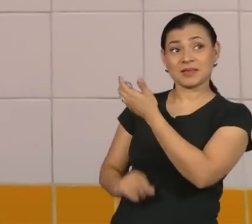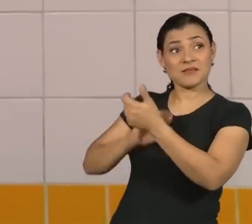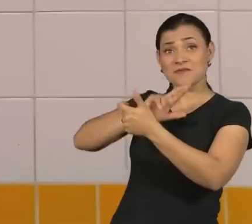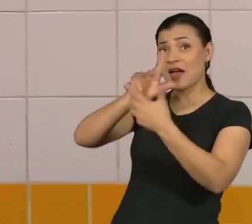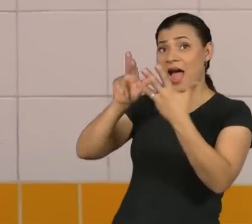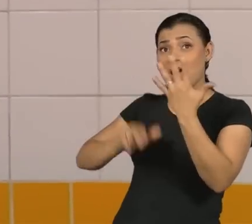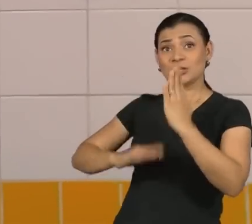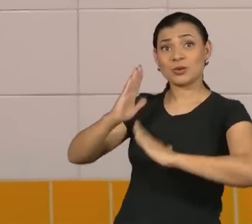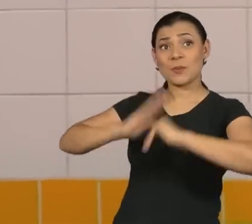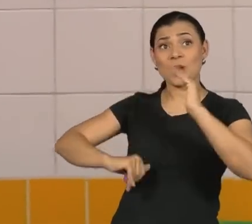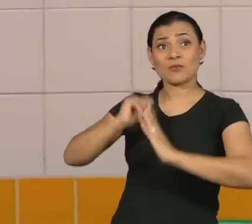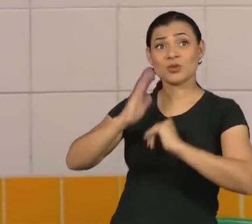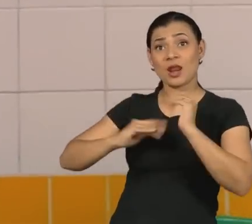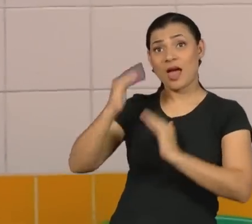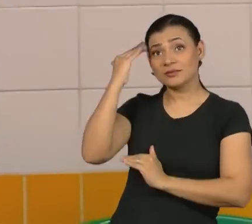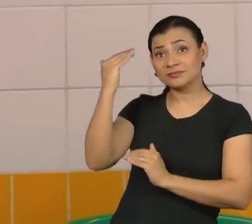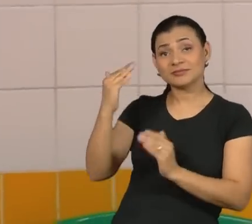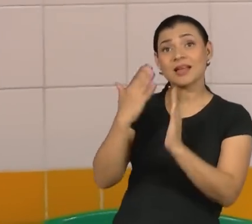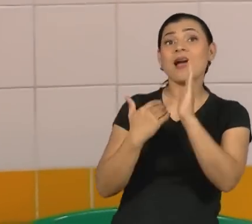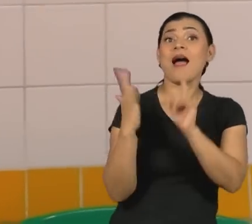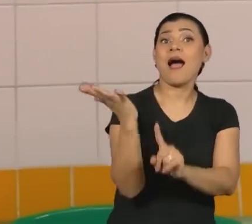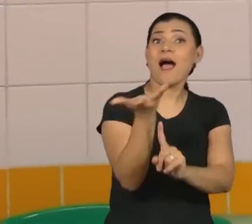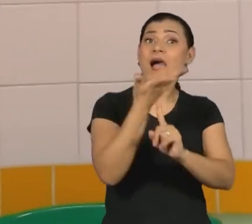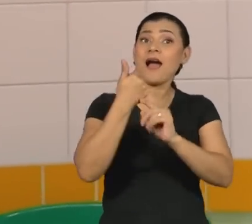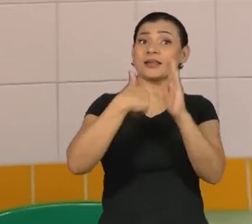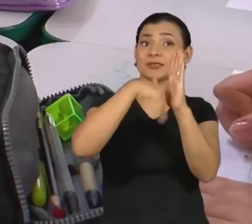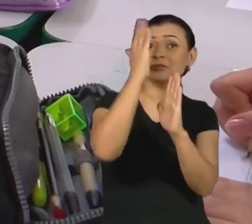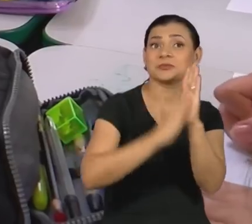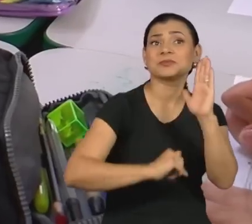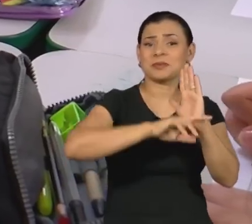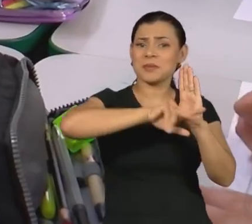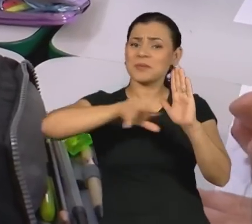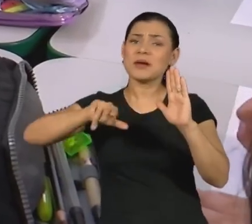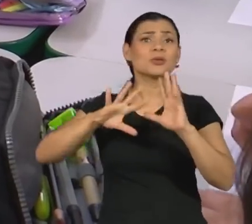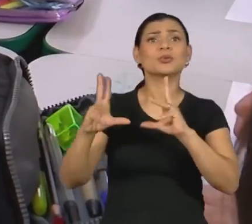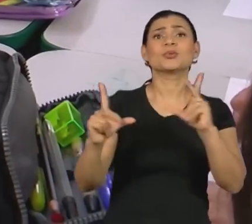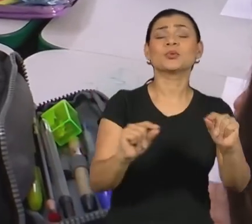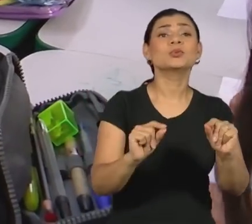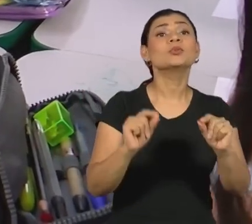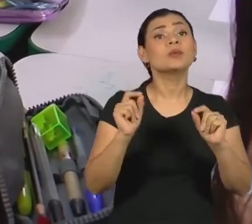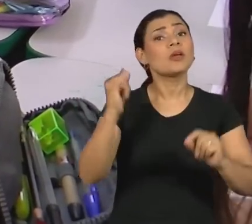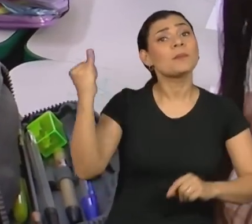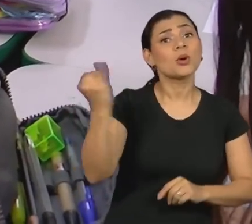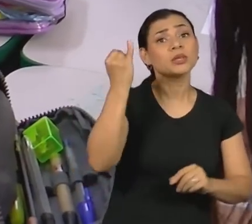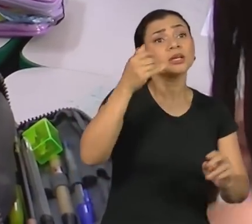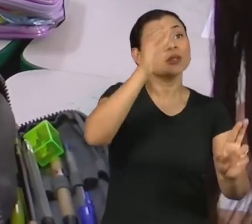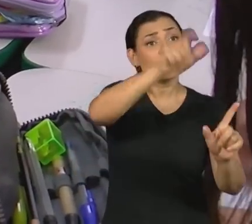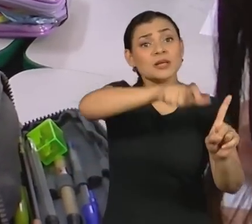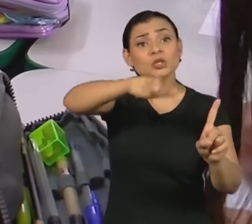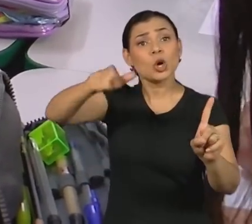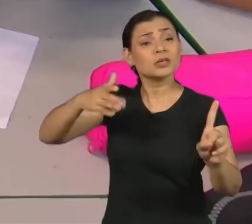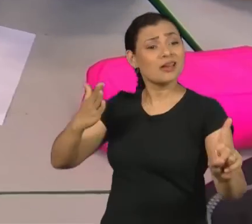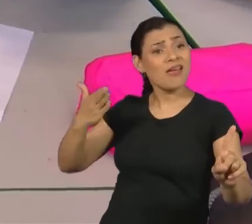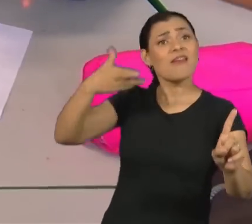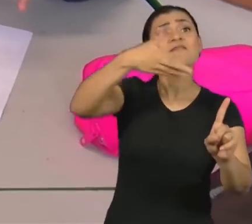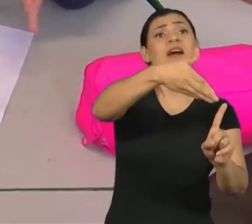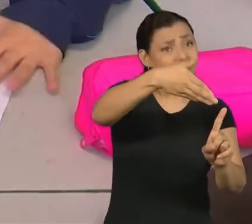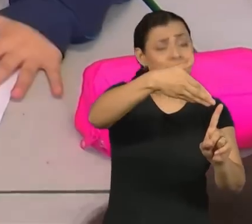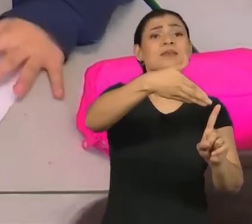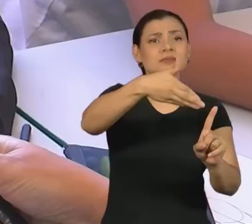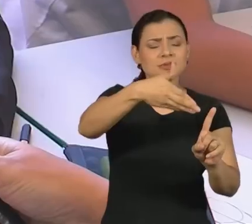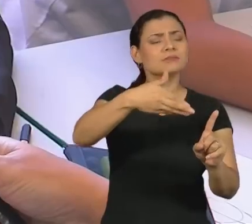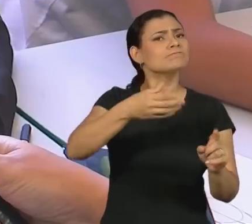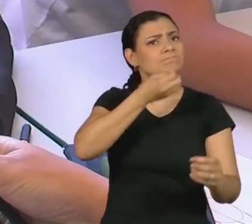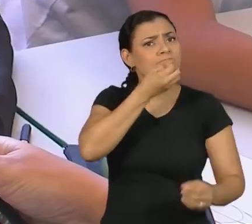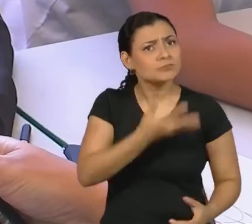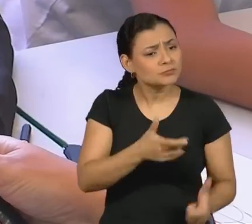o Leandro Portela, a Anita Malfatti. Qual que é a importância da referência dessas pessoas nesse lugar